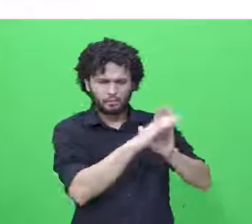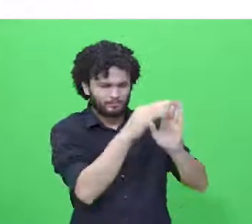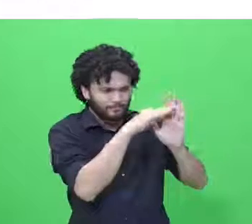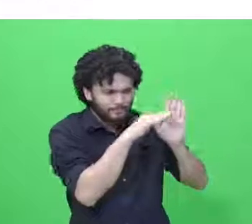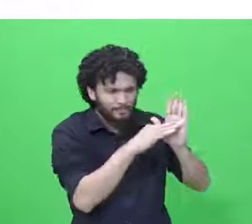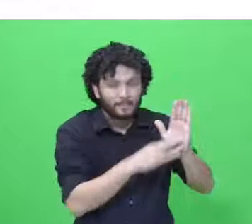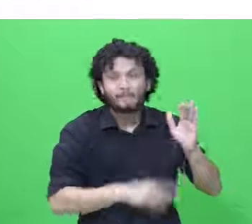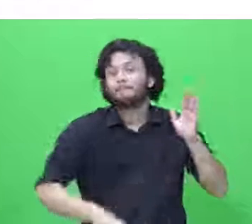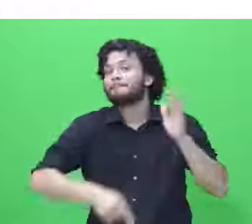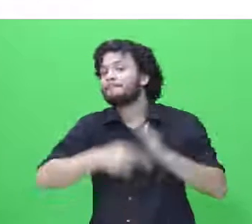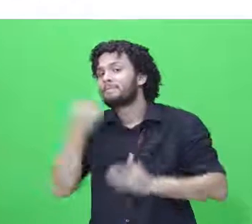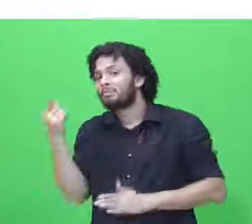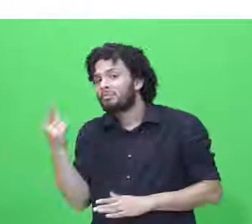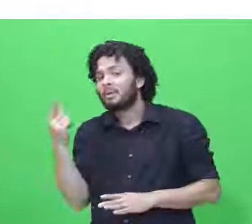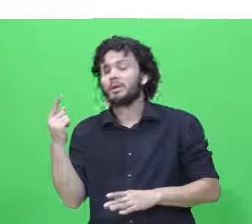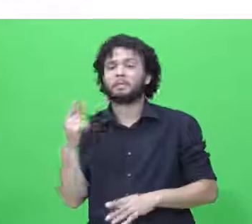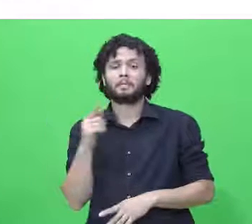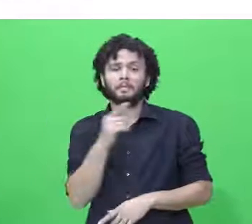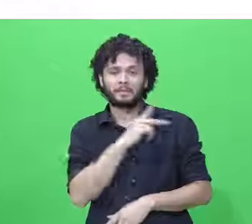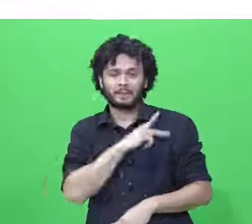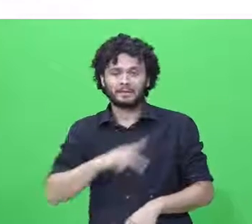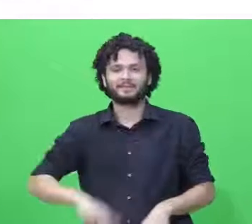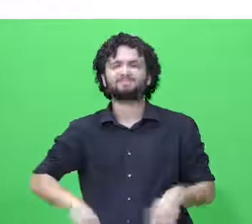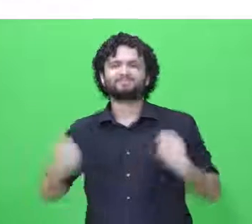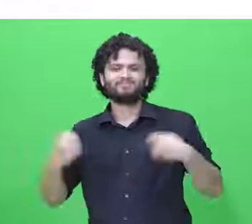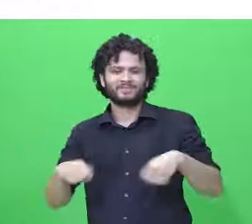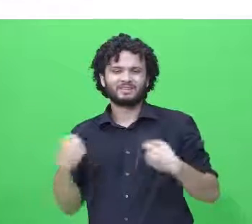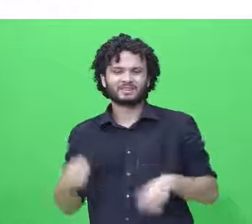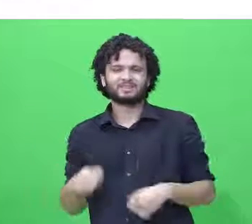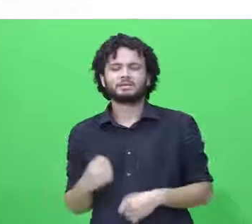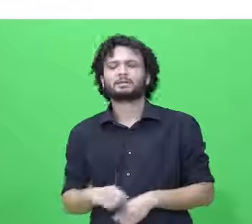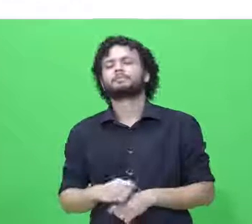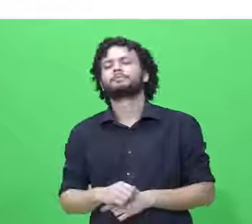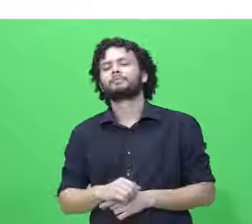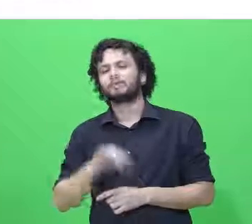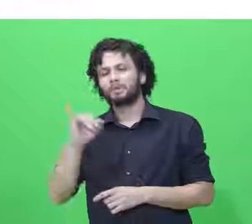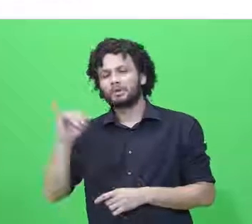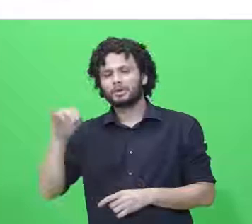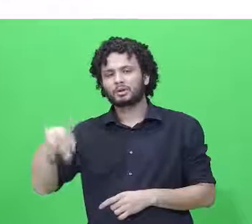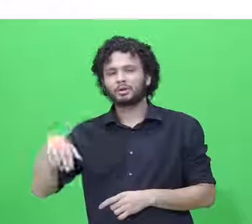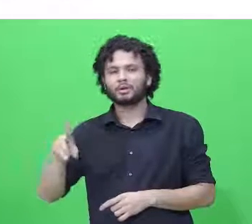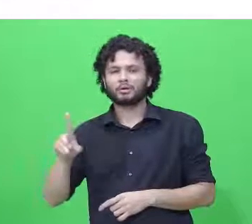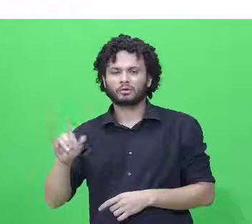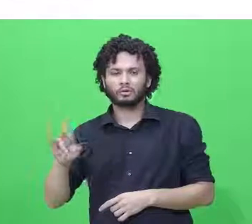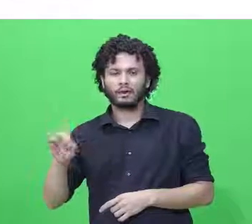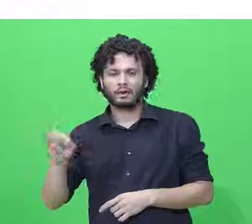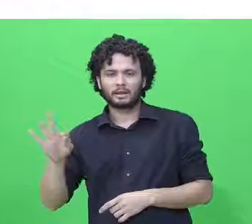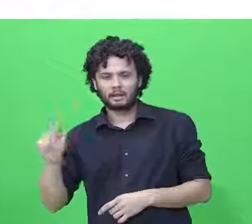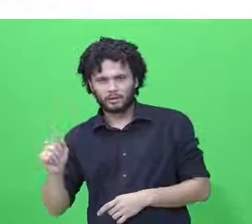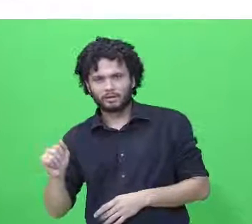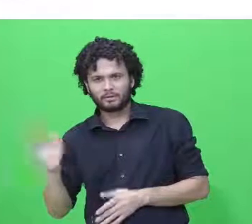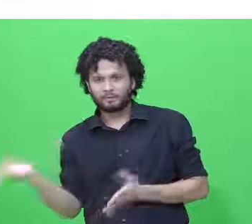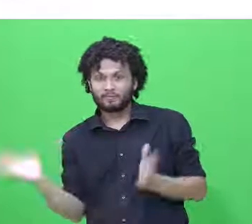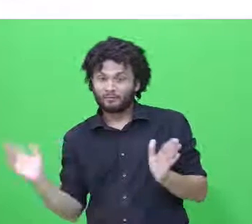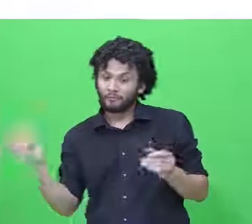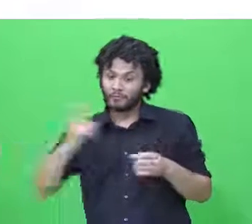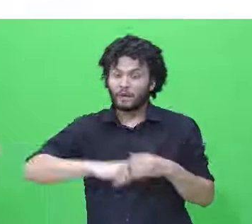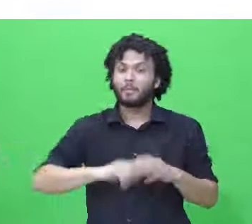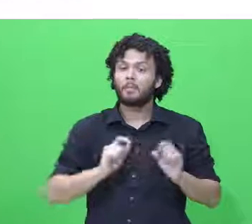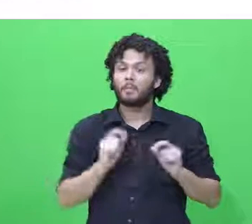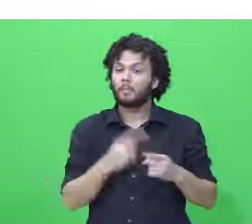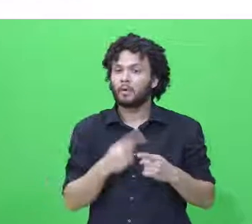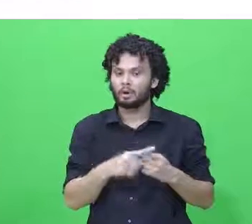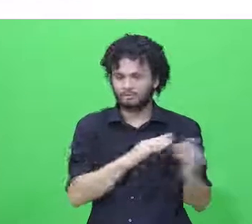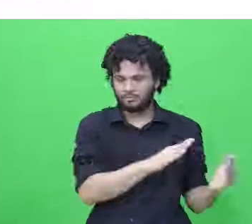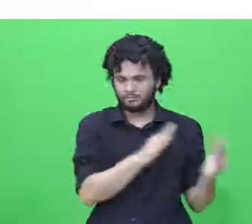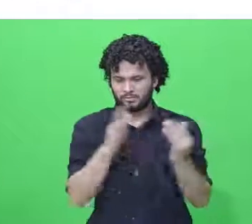a primeira nomeação para presidente tem que ser indireta. Exatamente isso, né, ele vai fazer com que ele volte. Ele era do governo provisório